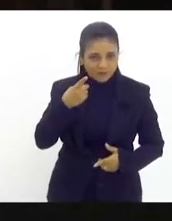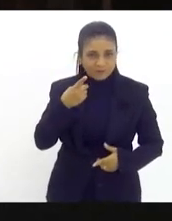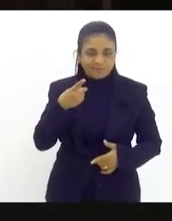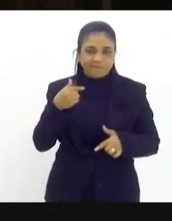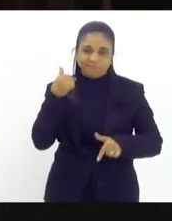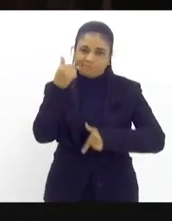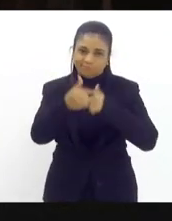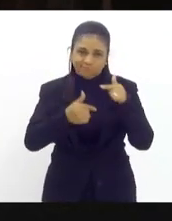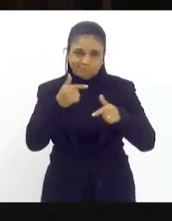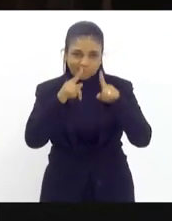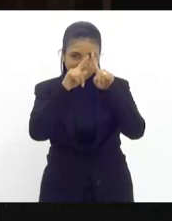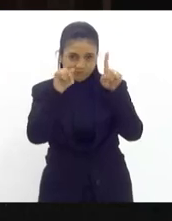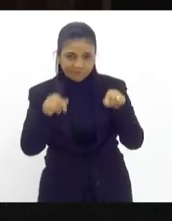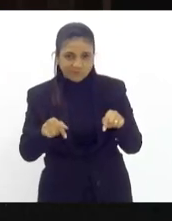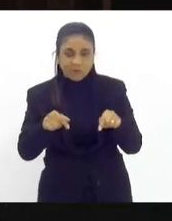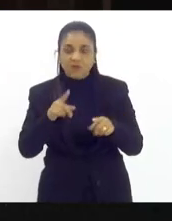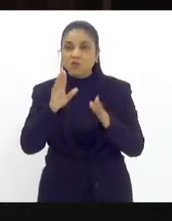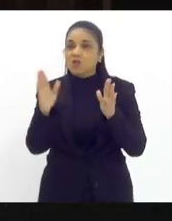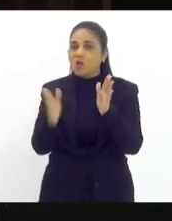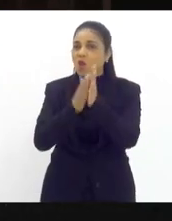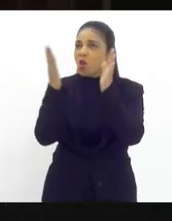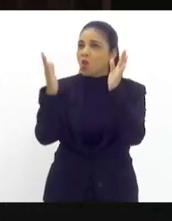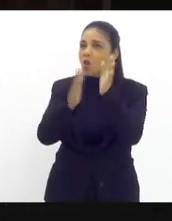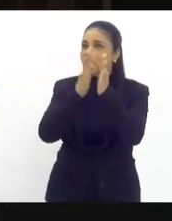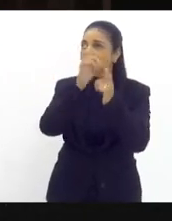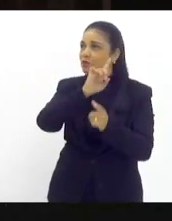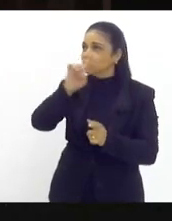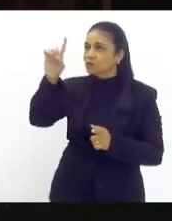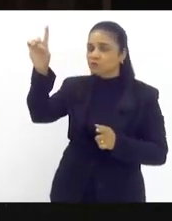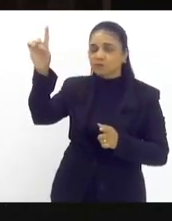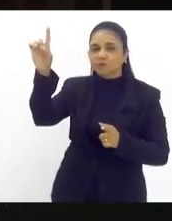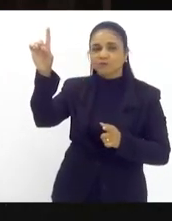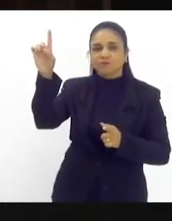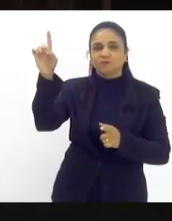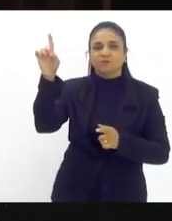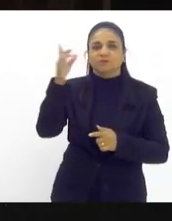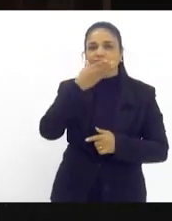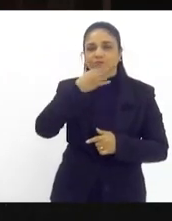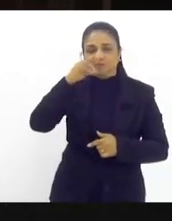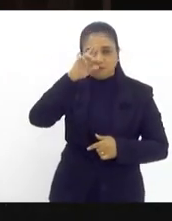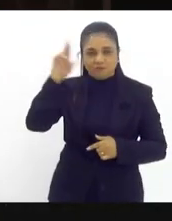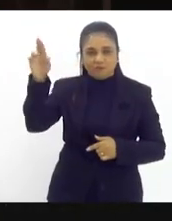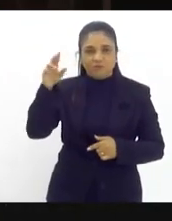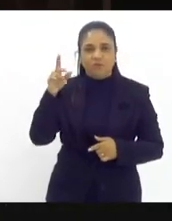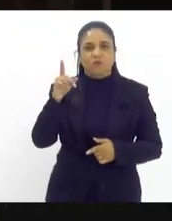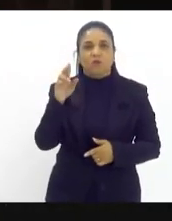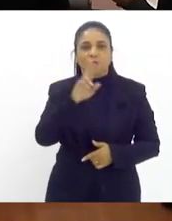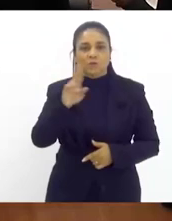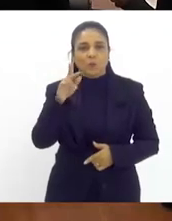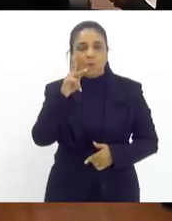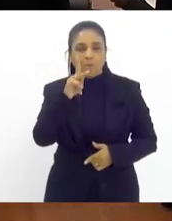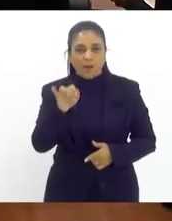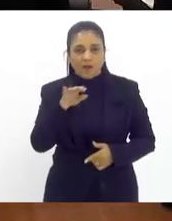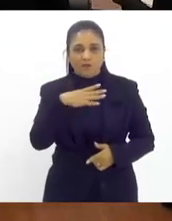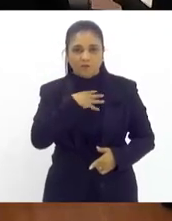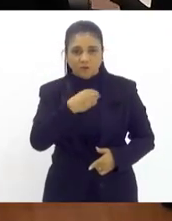louvado o nome do senhor em nome do pai do filho e do Espírito Santo amém Muito obrigado